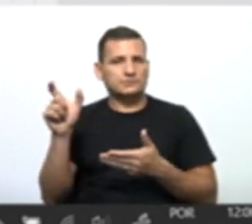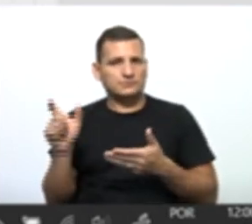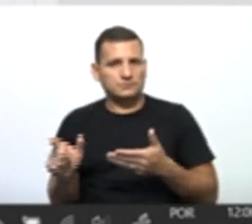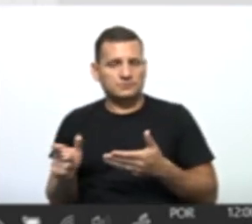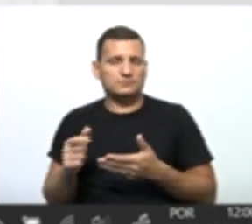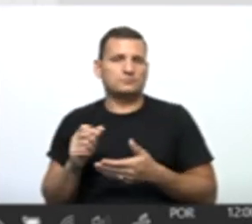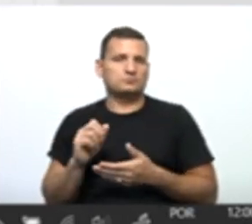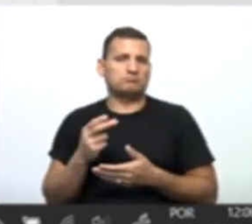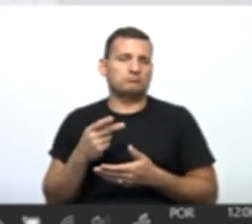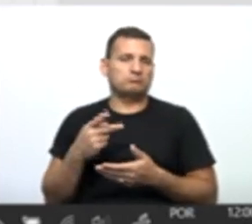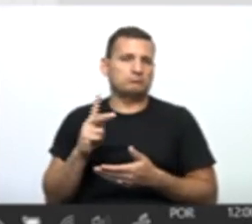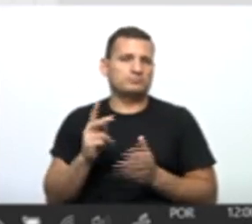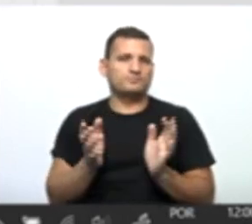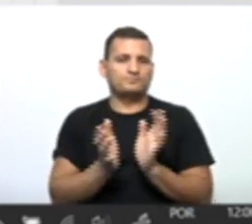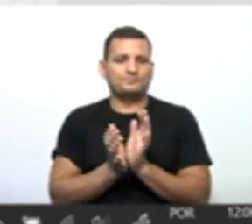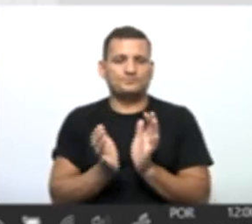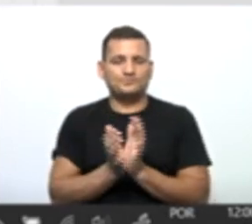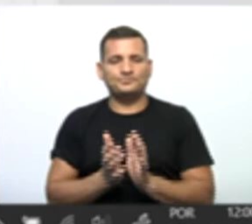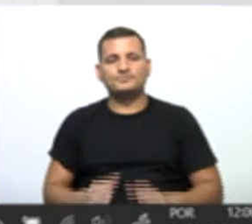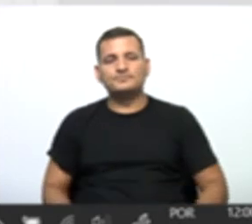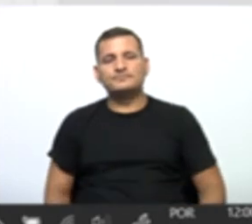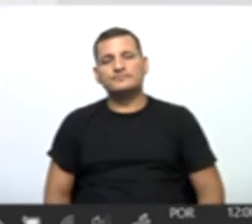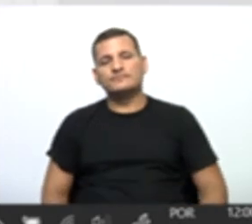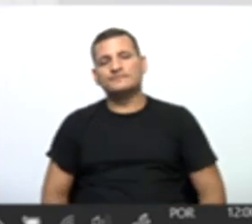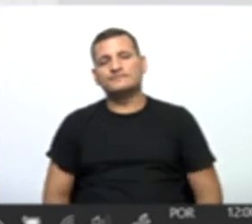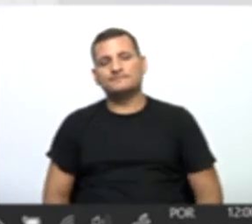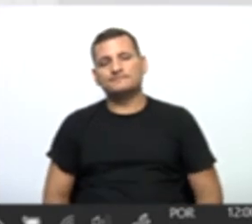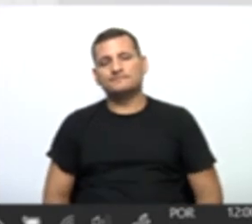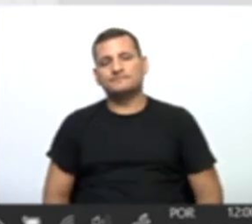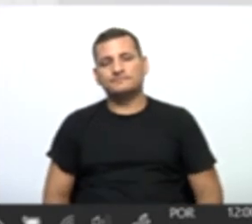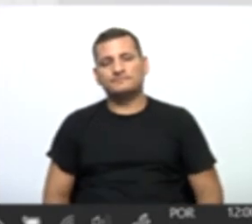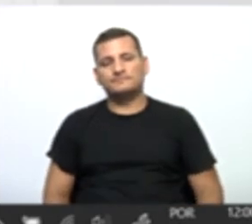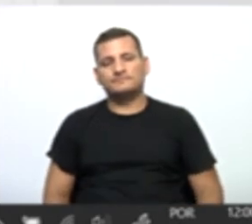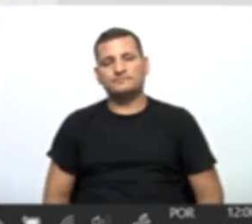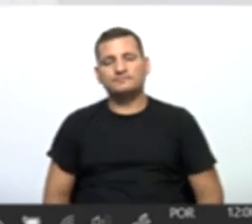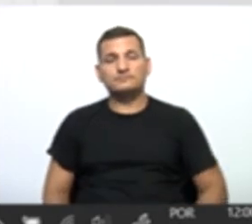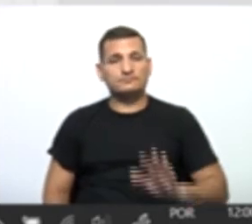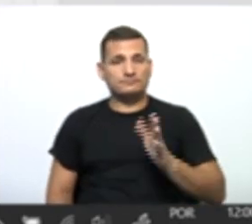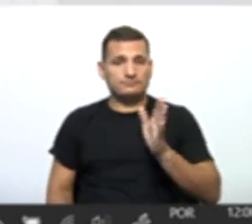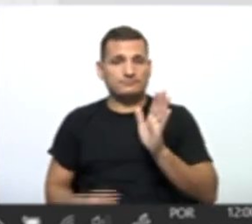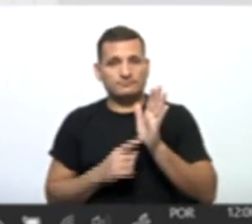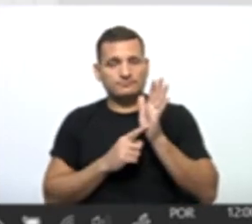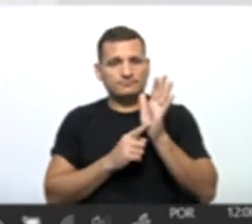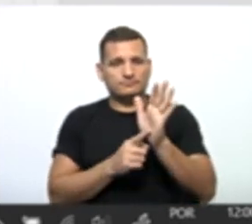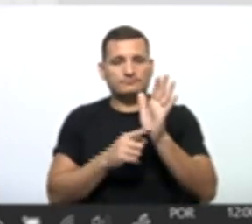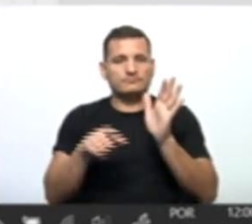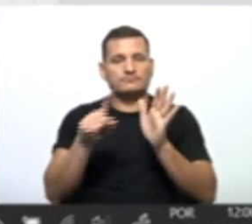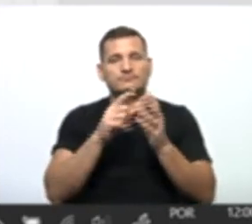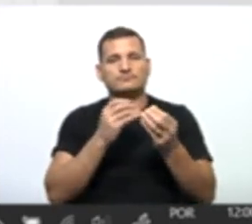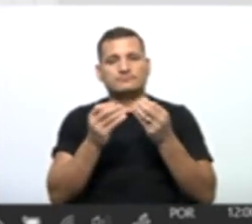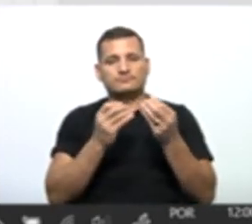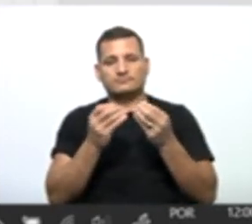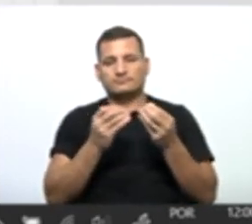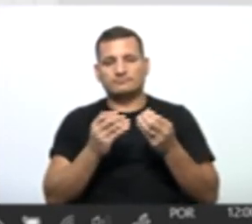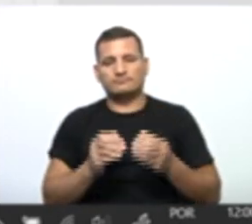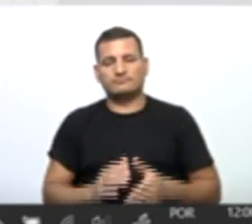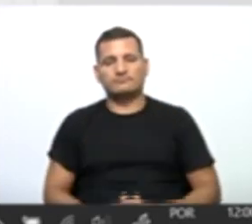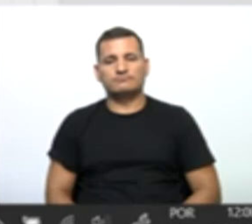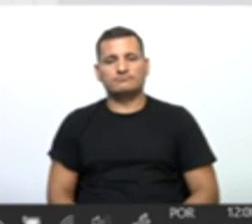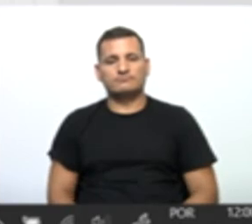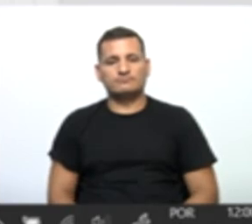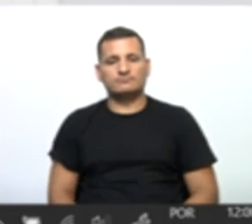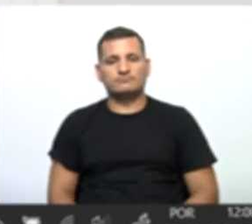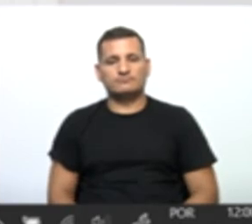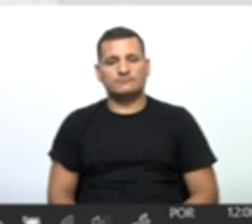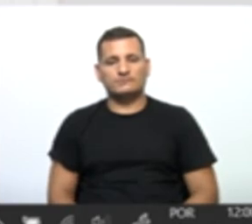bem aqui, ó. Antes de vocês irem para a atividade, eu fiz uma demonstração, né? Acredito que não tiveram dificuldade,